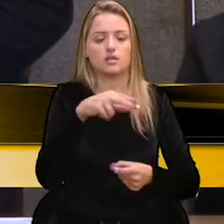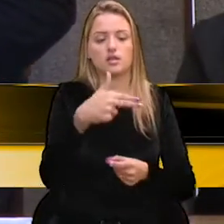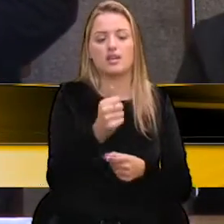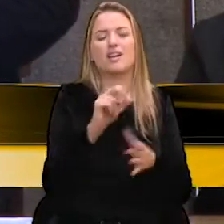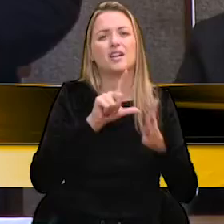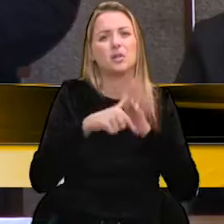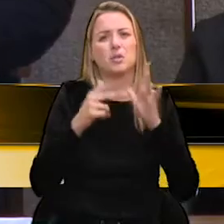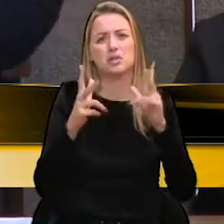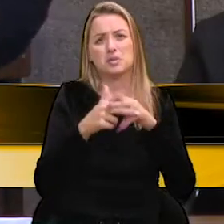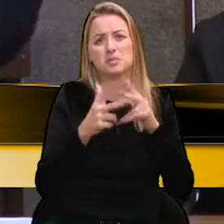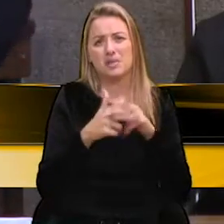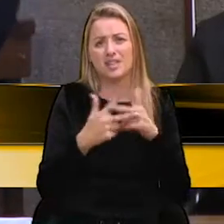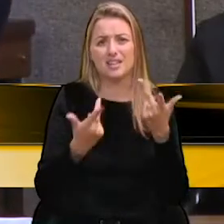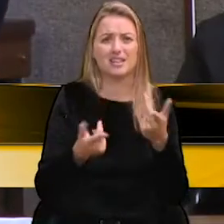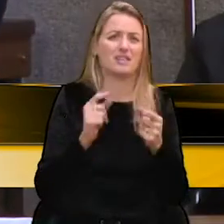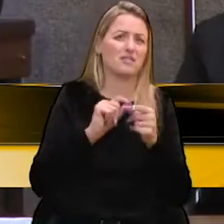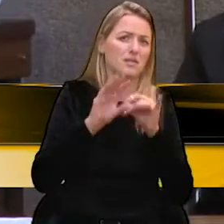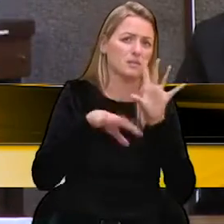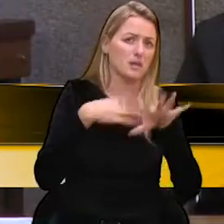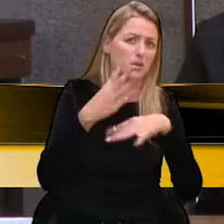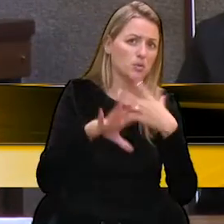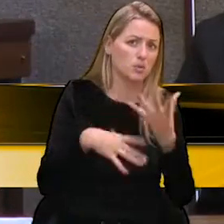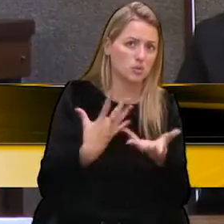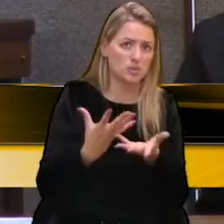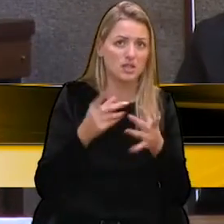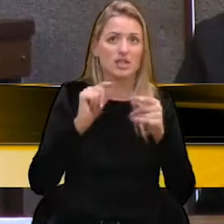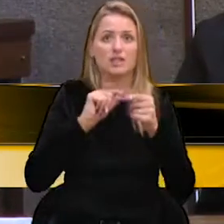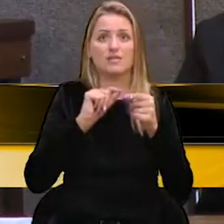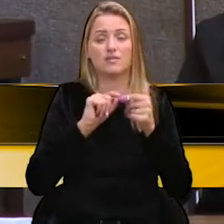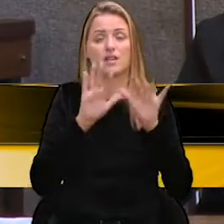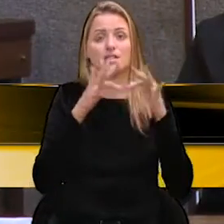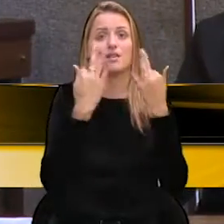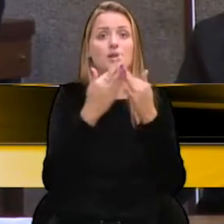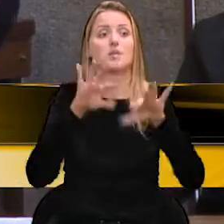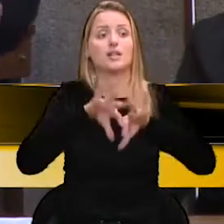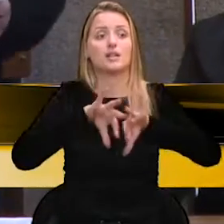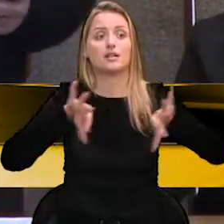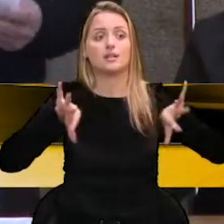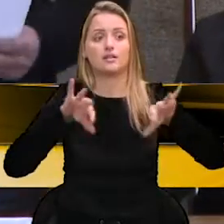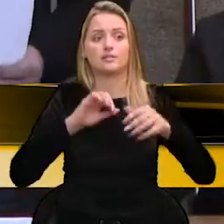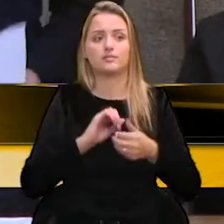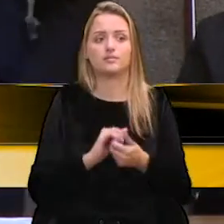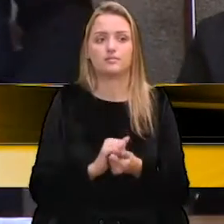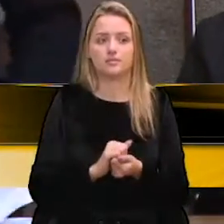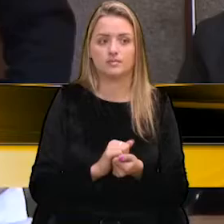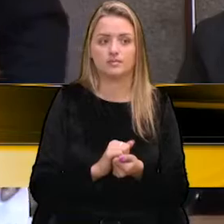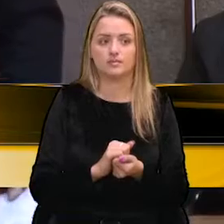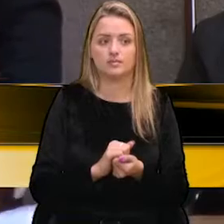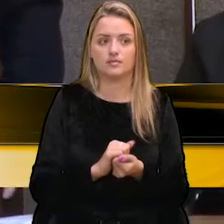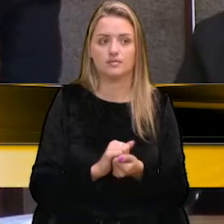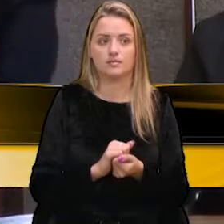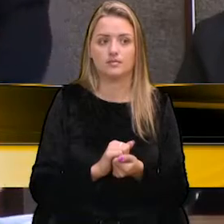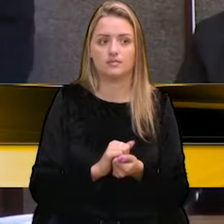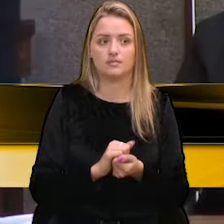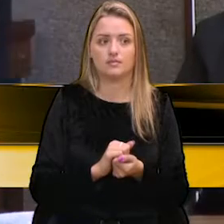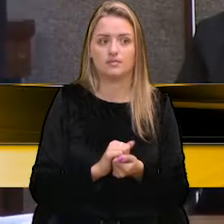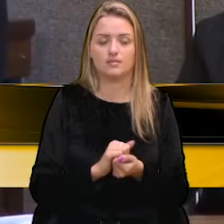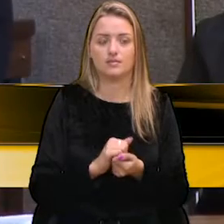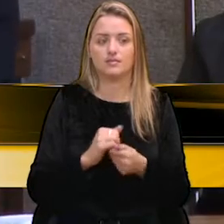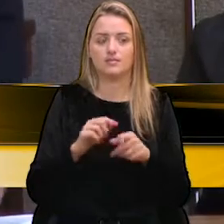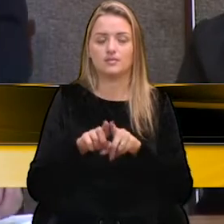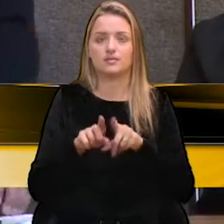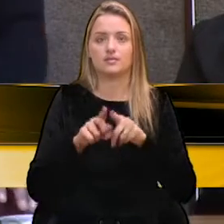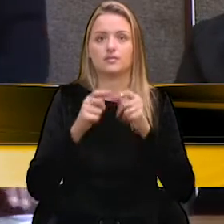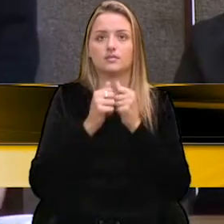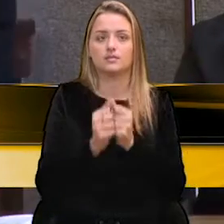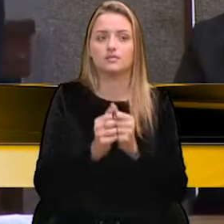vira em briga, isso aí se torna em desordem, afasta cada vez mais essa família. Então, nesse sentido aí, quero pedir aos